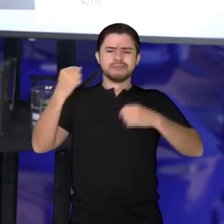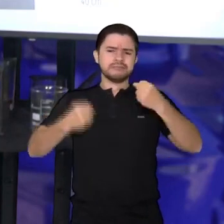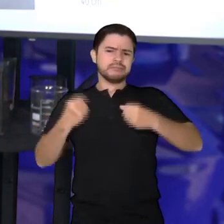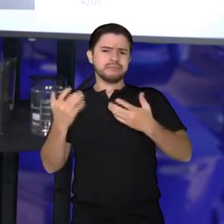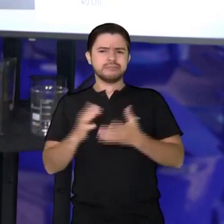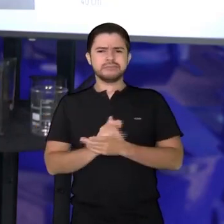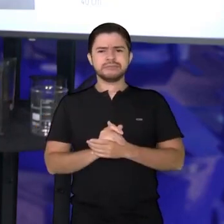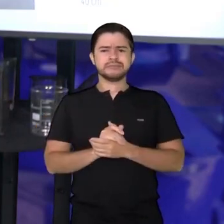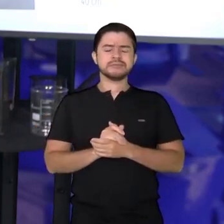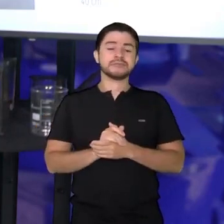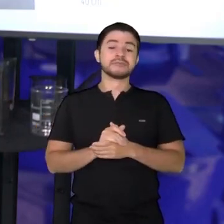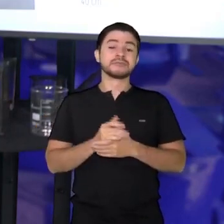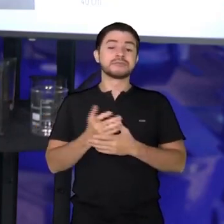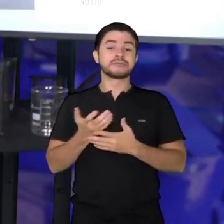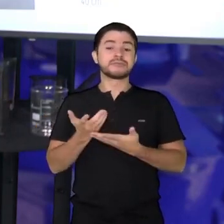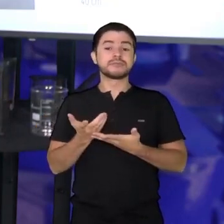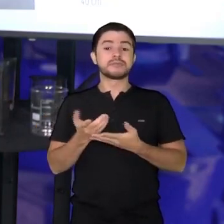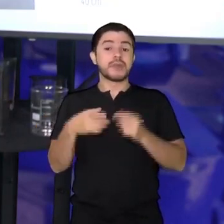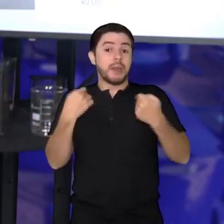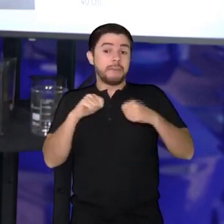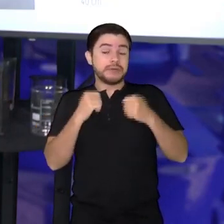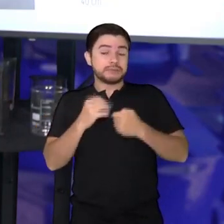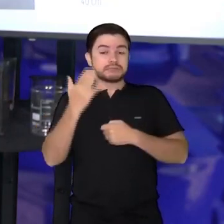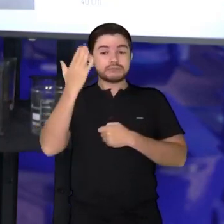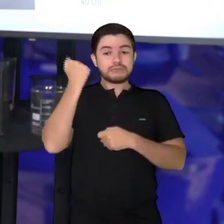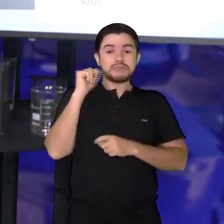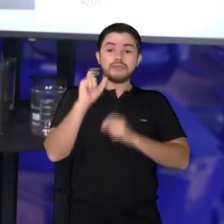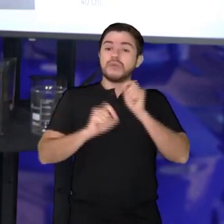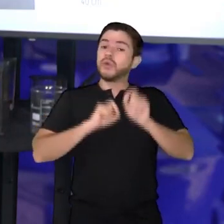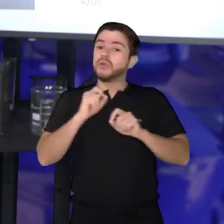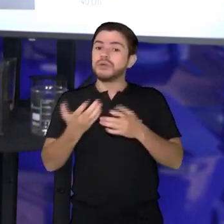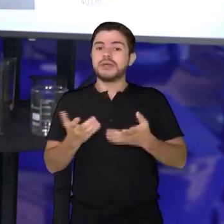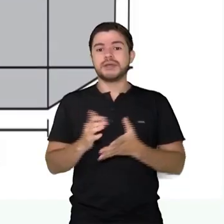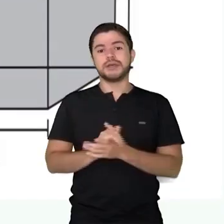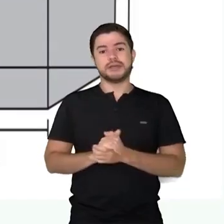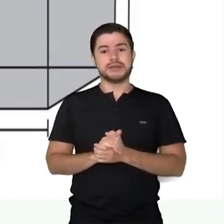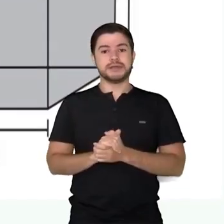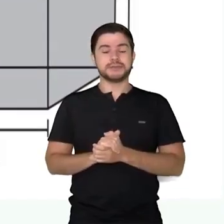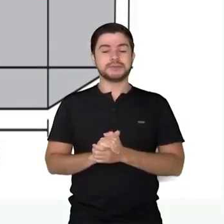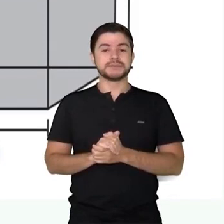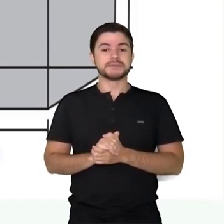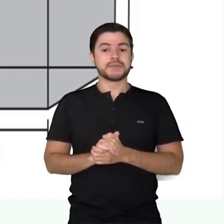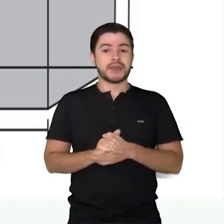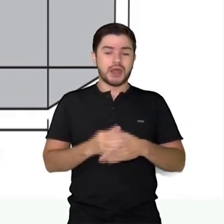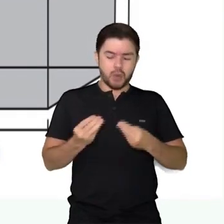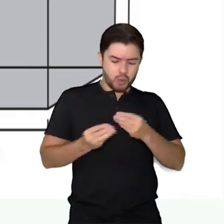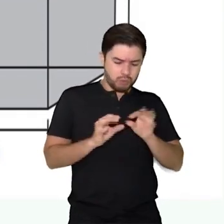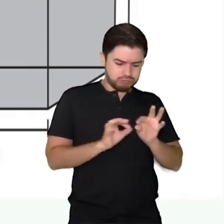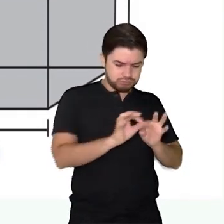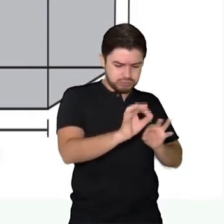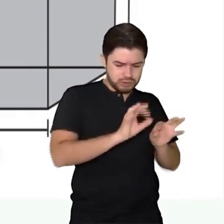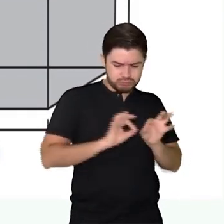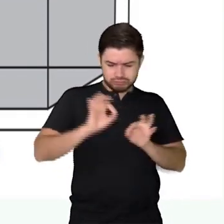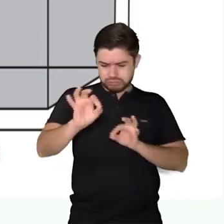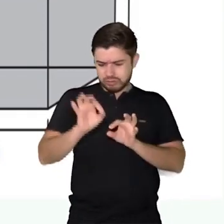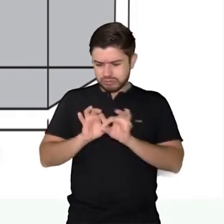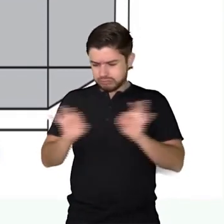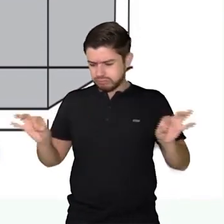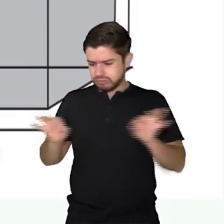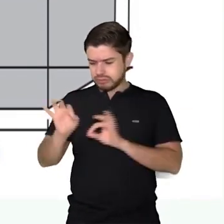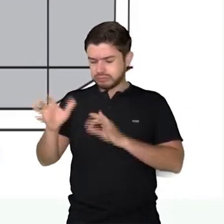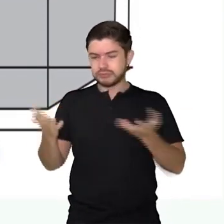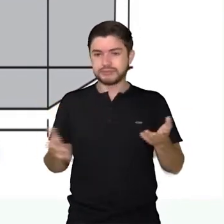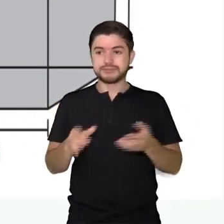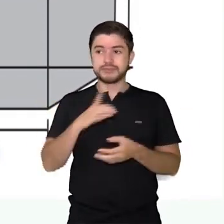saber as medidas da carroceria, tá certo? Temos aqui no comprimento 4,5